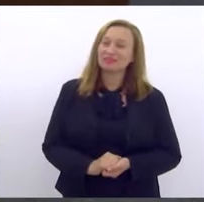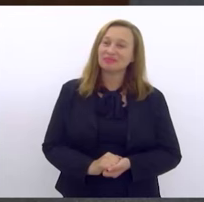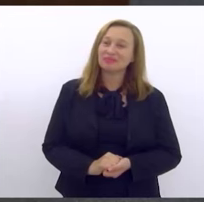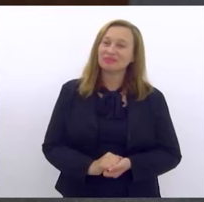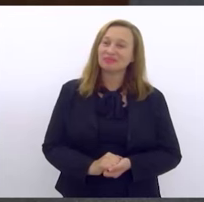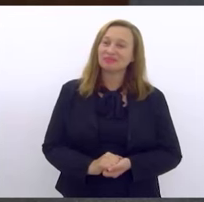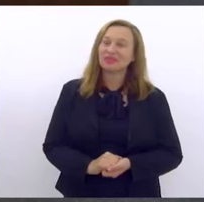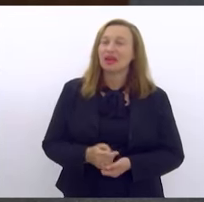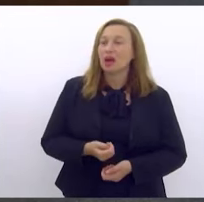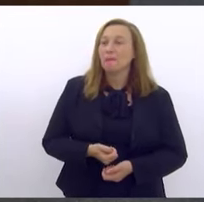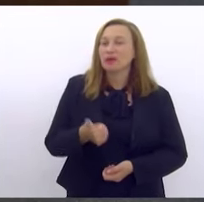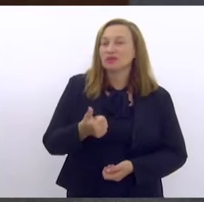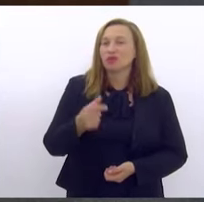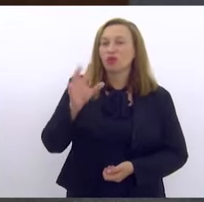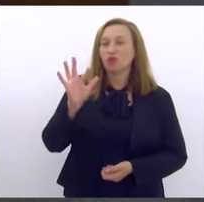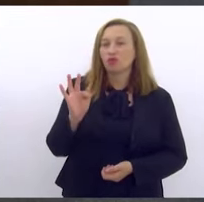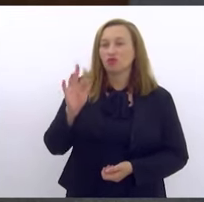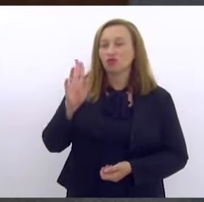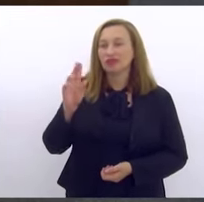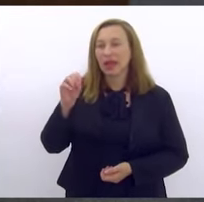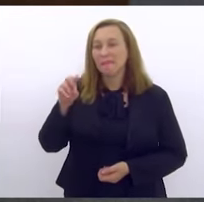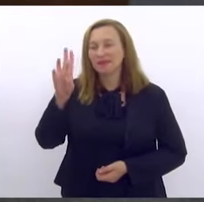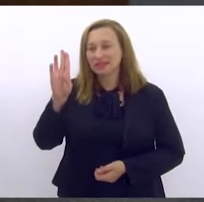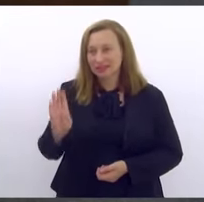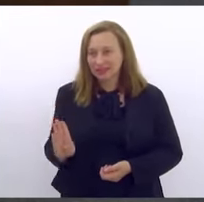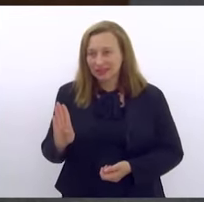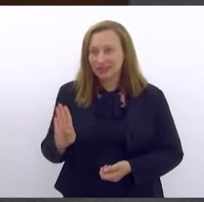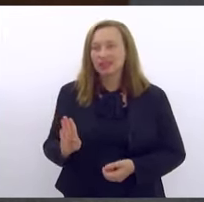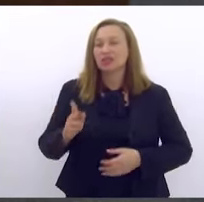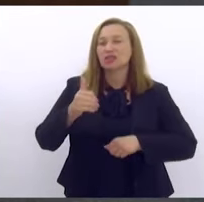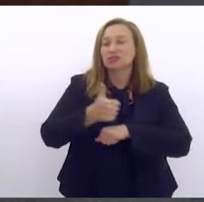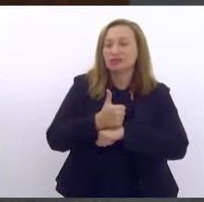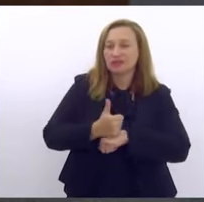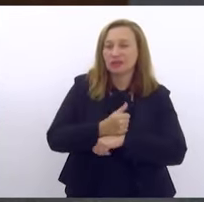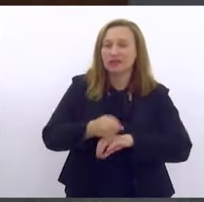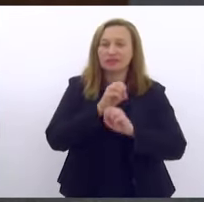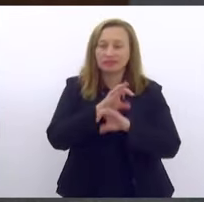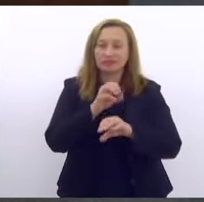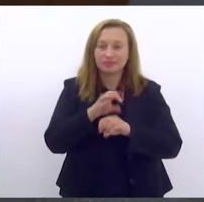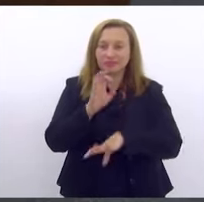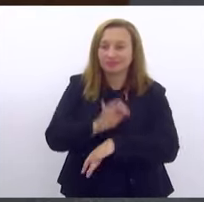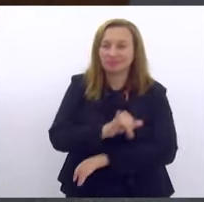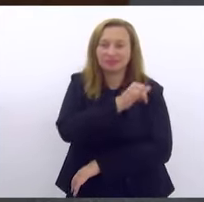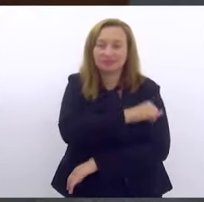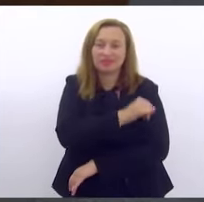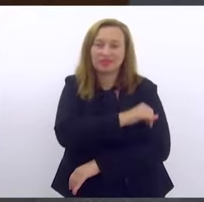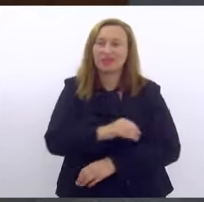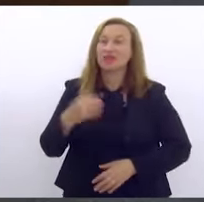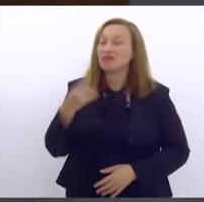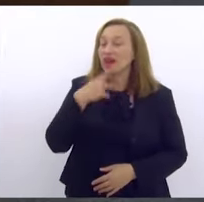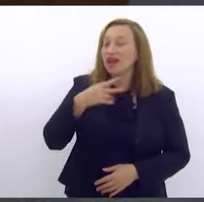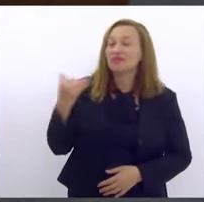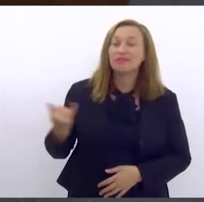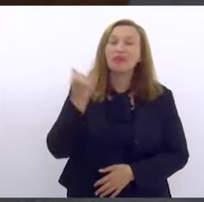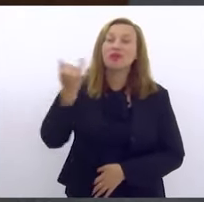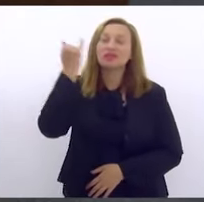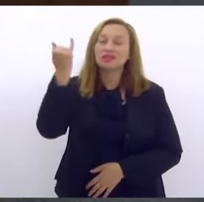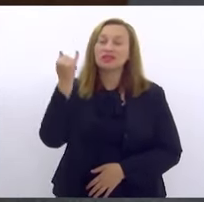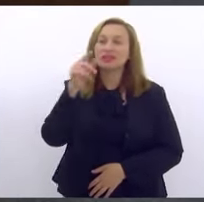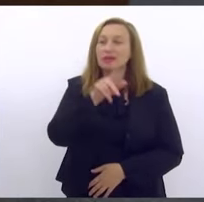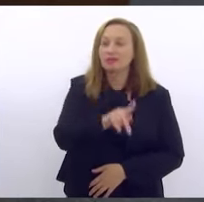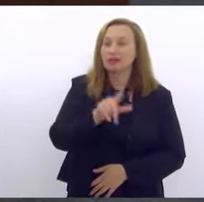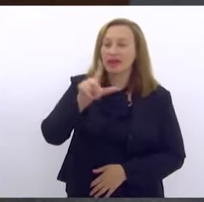abono Fundeb aos profissionais da educação do Estado do Rio de Janeiro. Quero destacar a importância desse